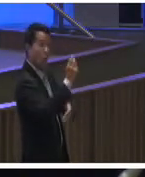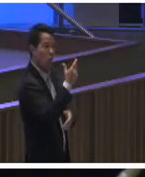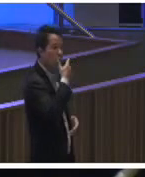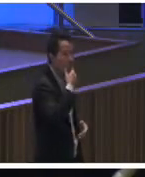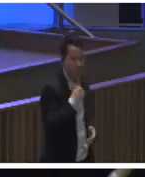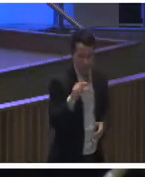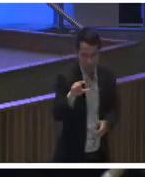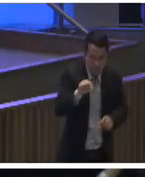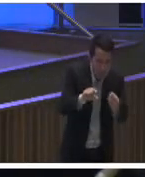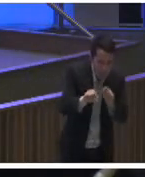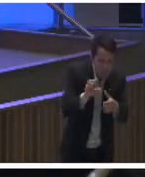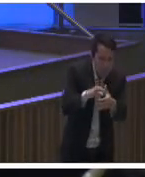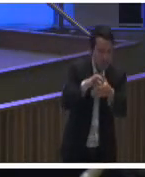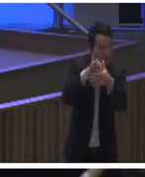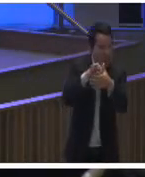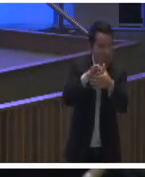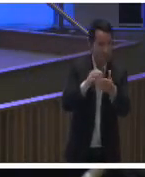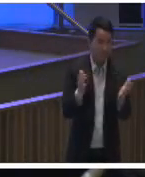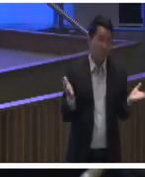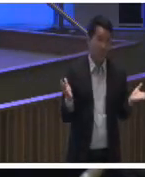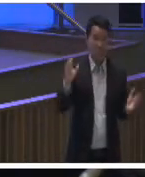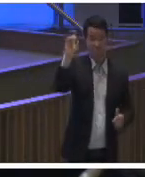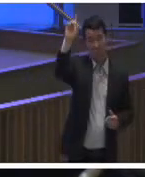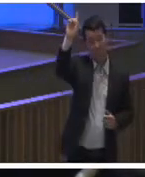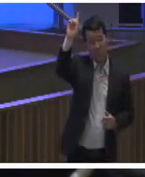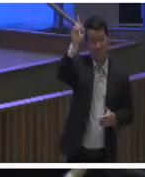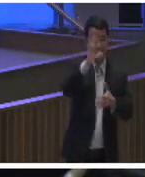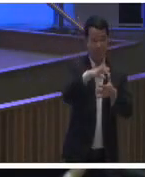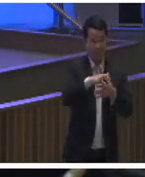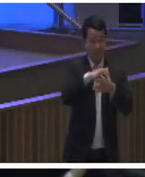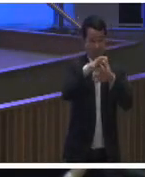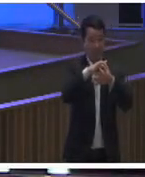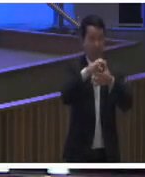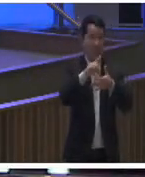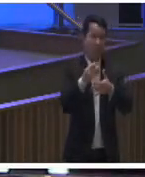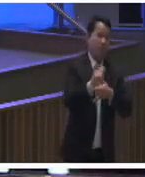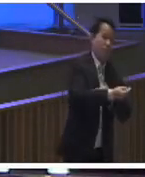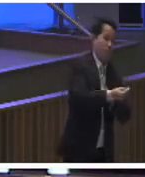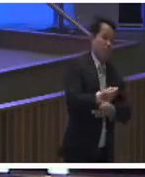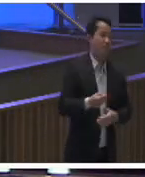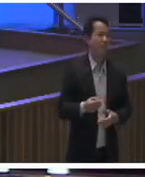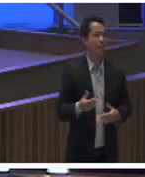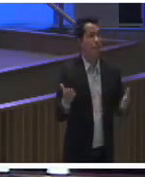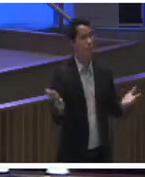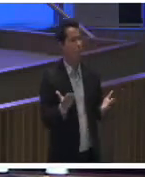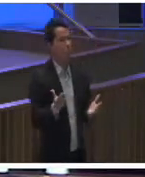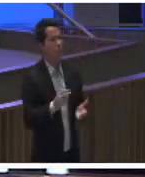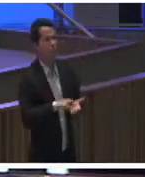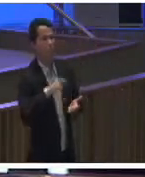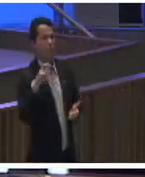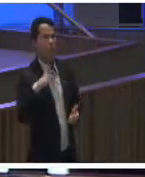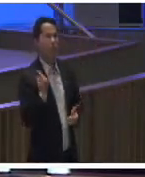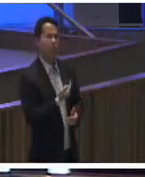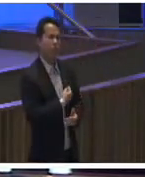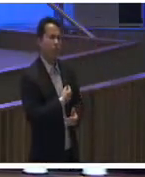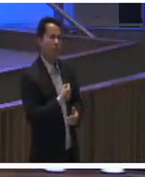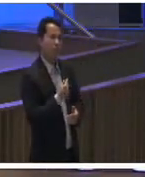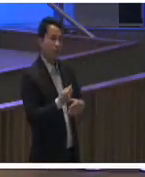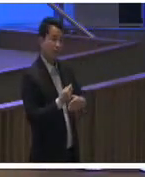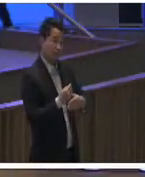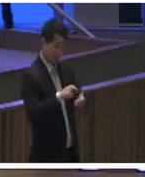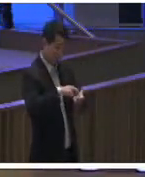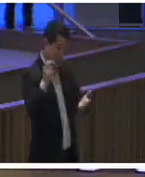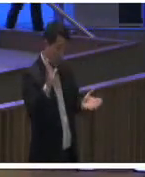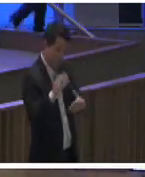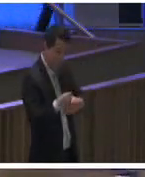demonstrações do poder e da graça de Deus vindas do céu. A primeira credencial a gente estudou hoje pela manhã, ela se encontra nos versículos 1, 2 e